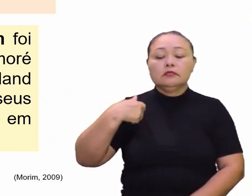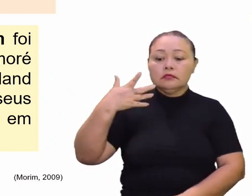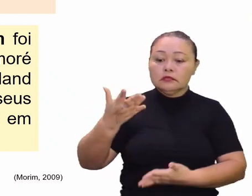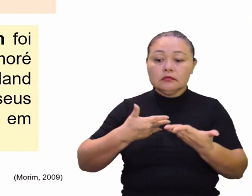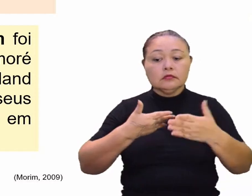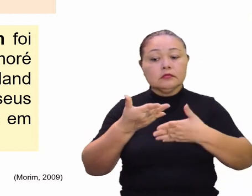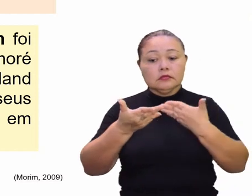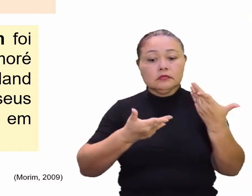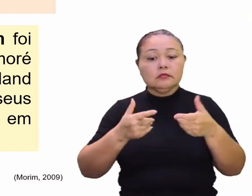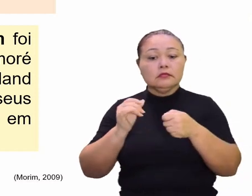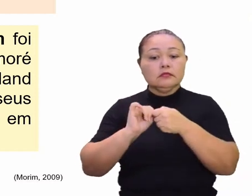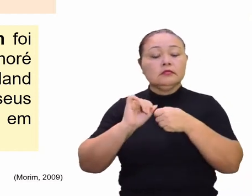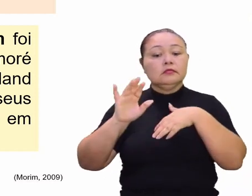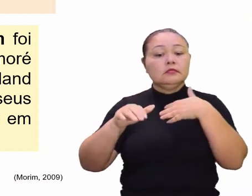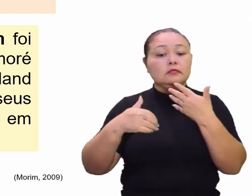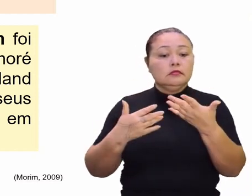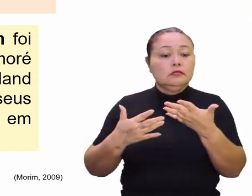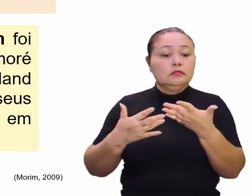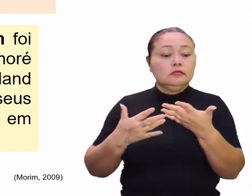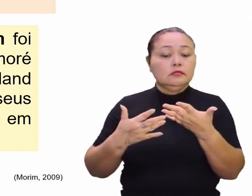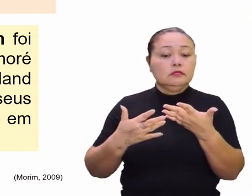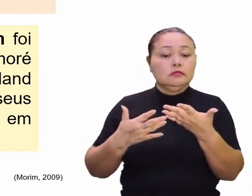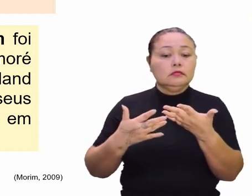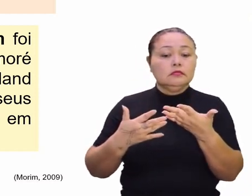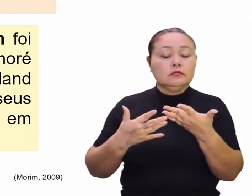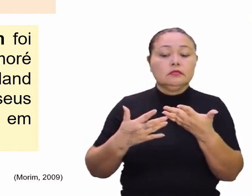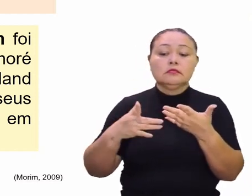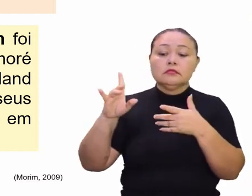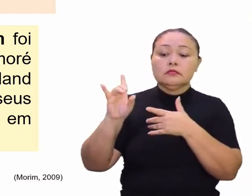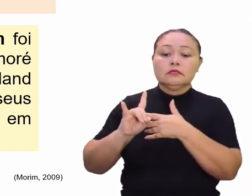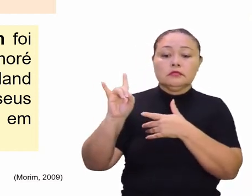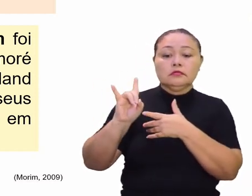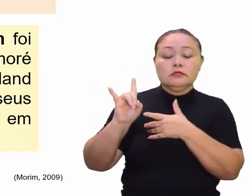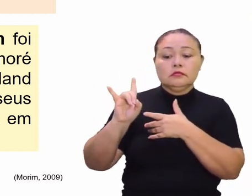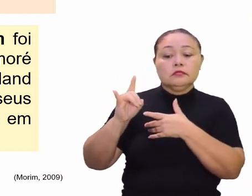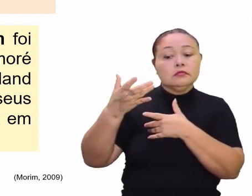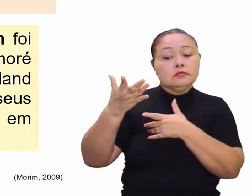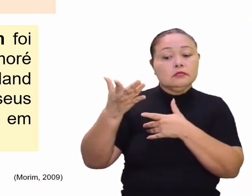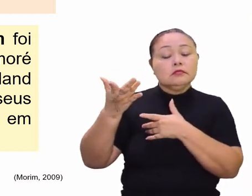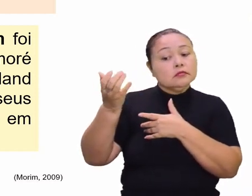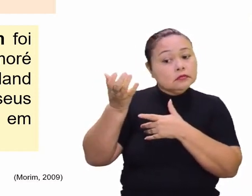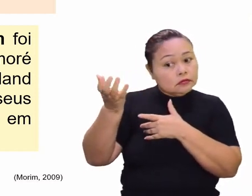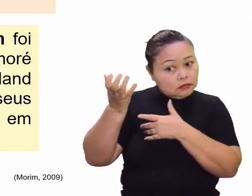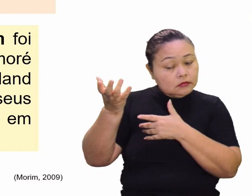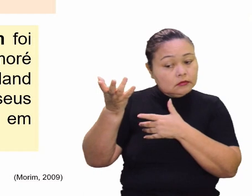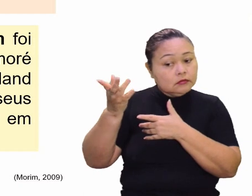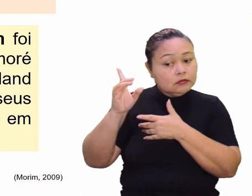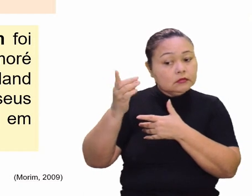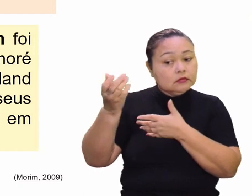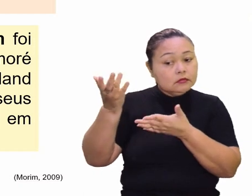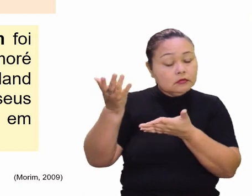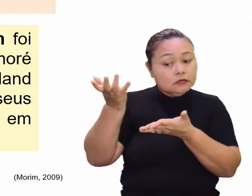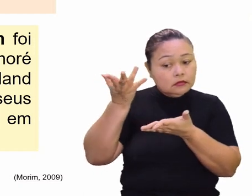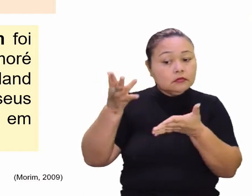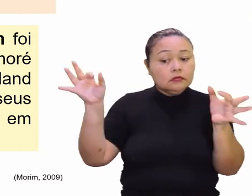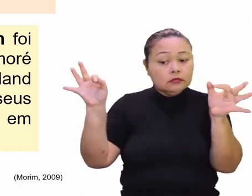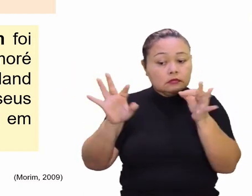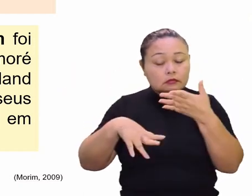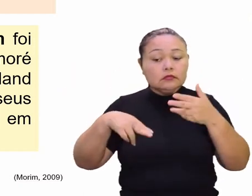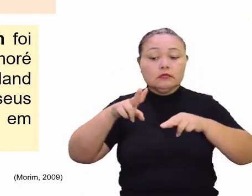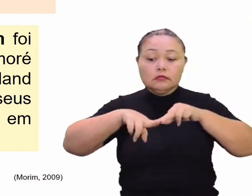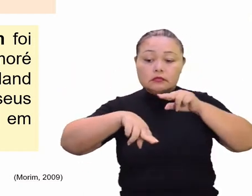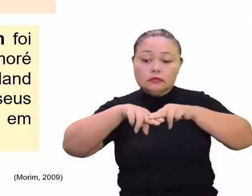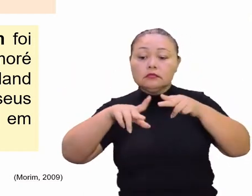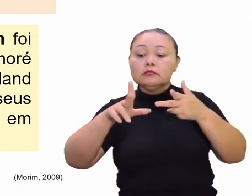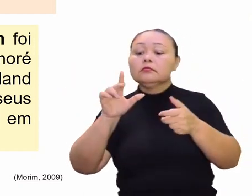longa negociação, os bolivianos não abriram mão de querer que fosse terminada